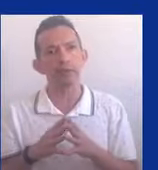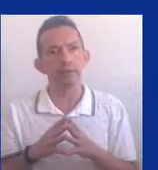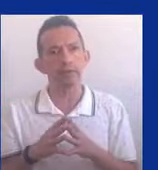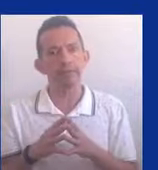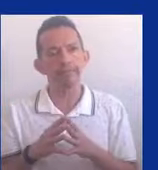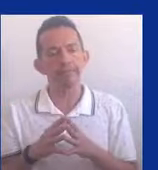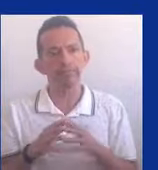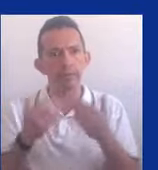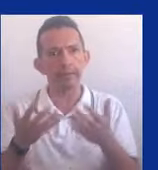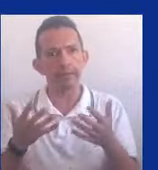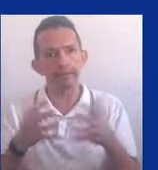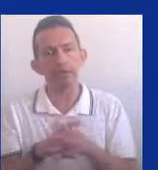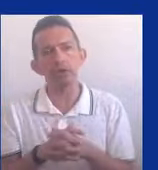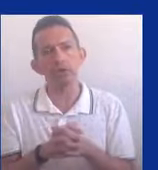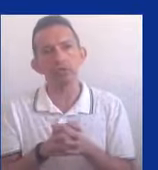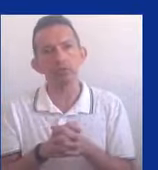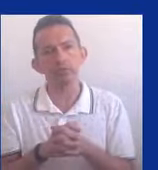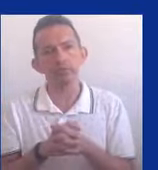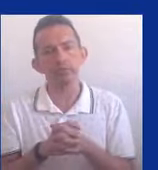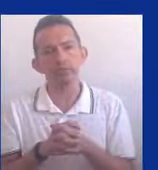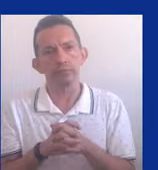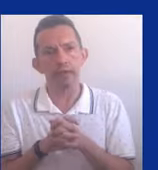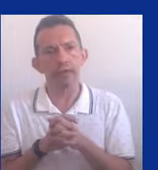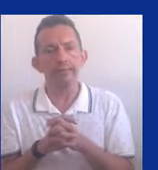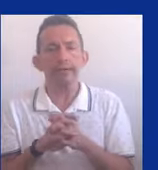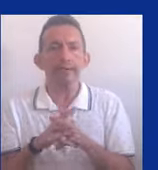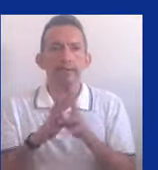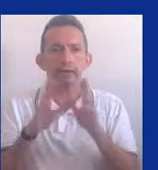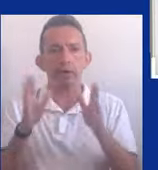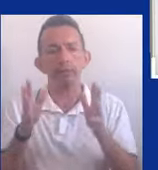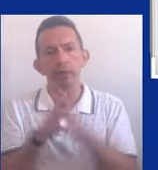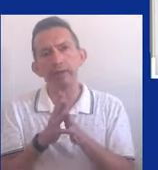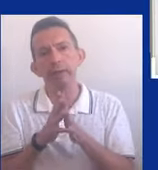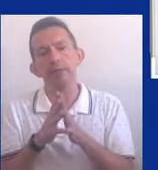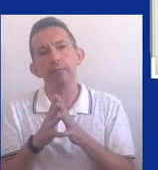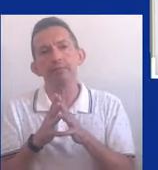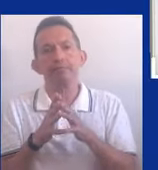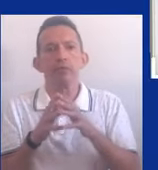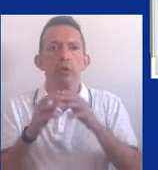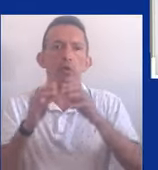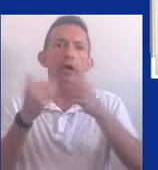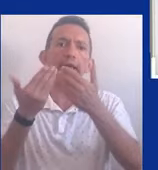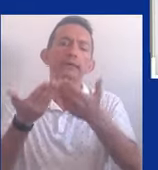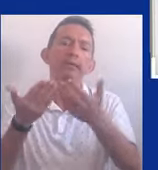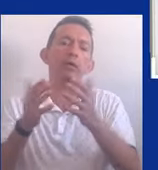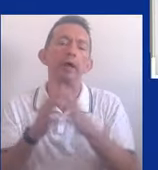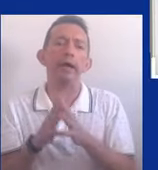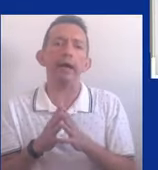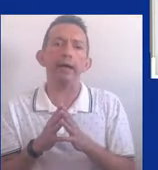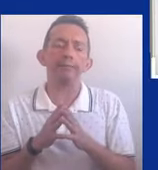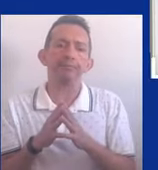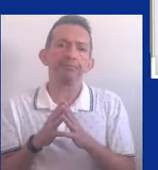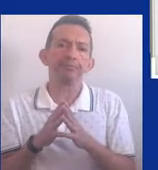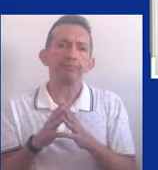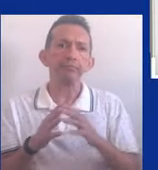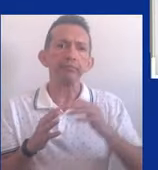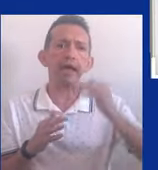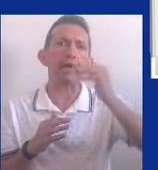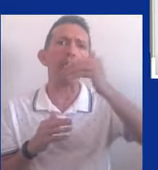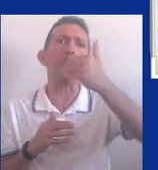heterotróficas. Então atente para isto. Tá? Então, por exemplo, com relação à